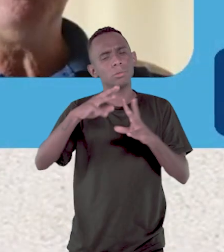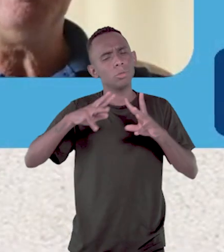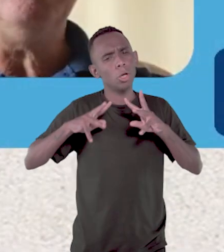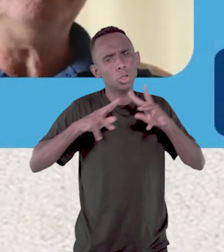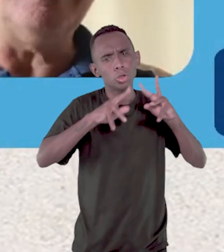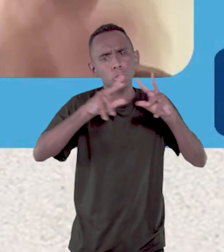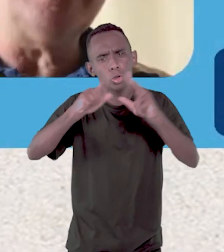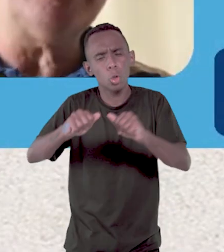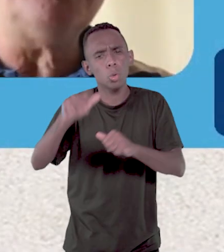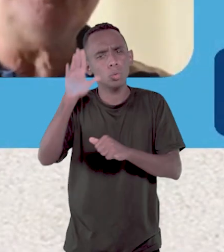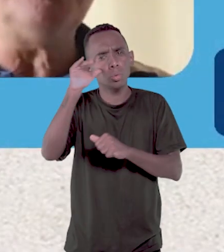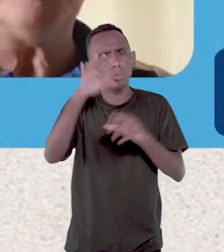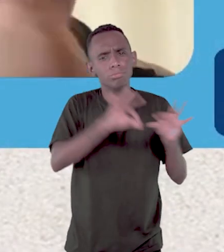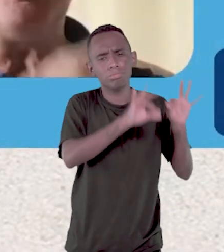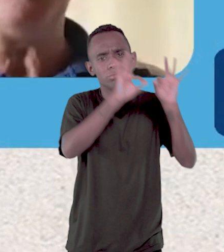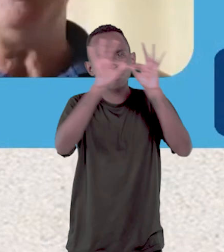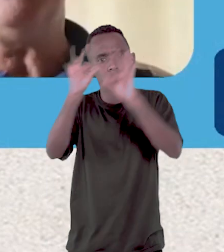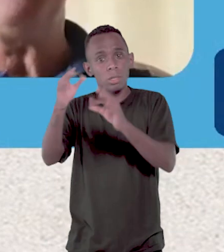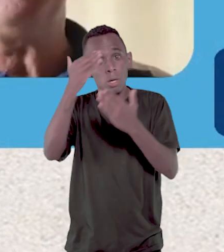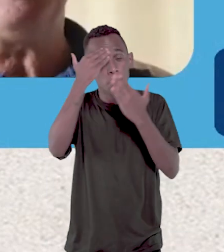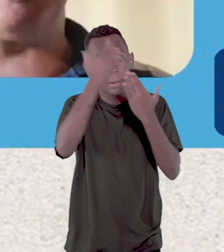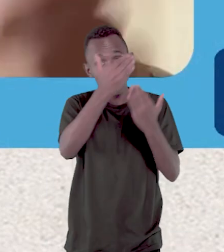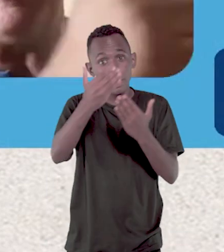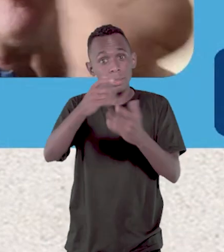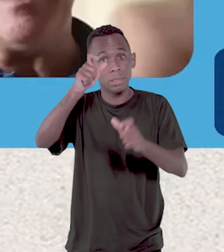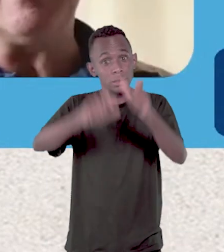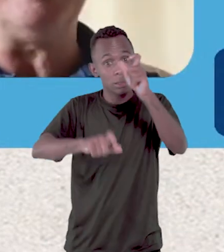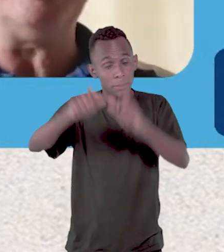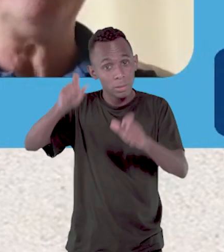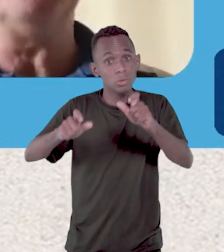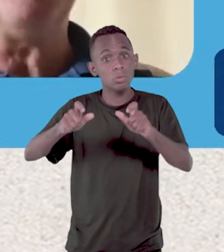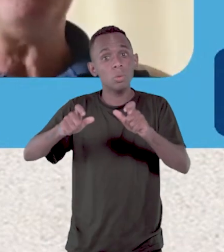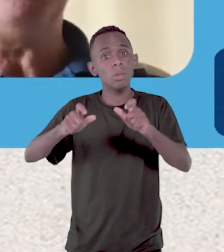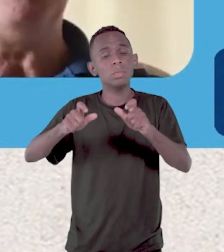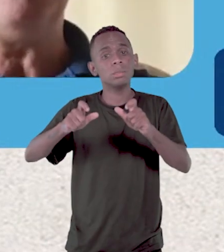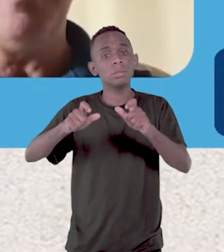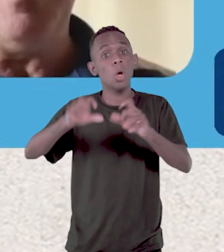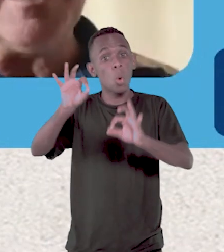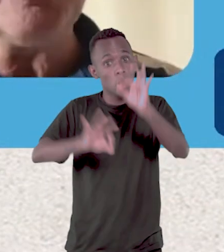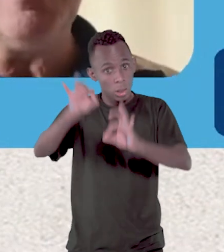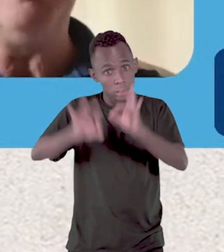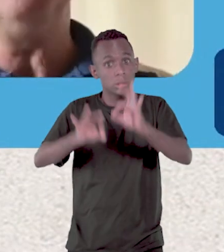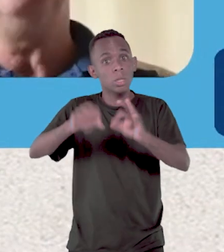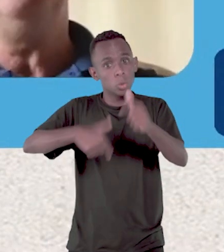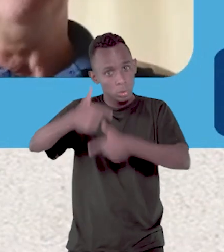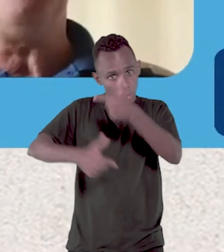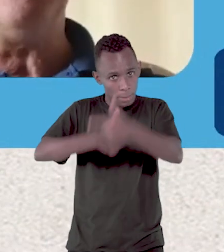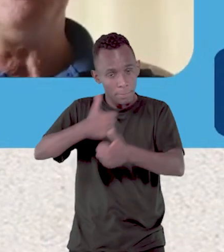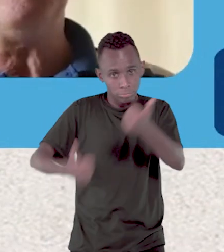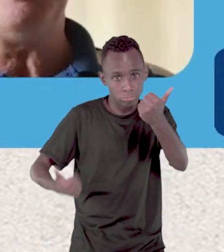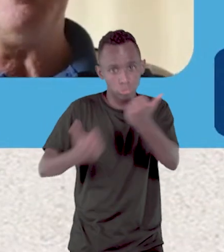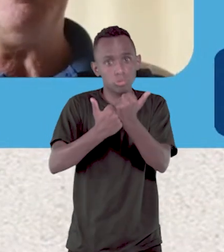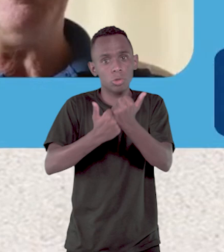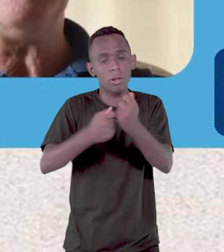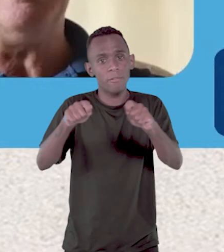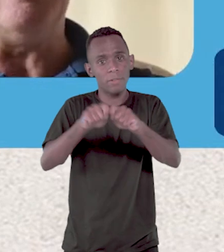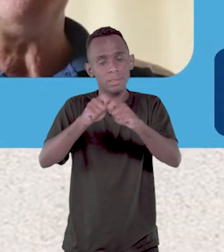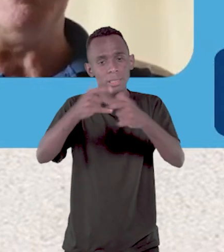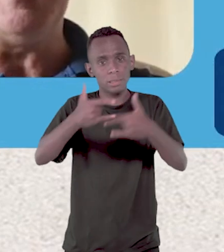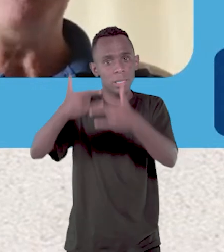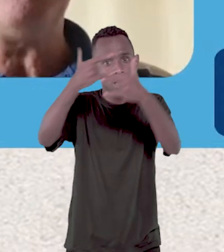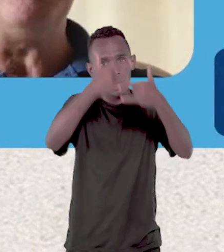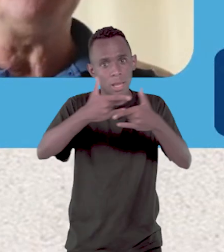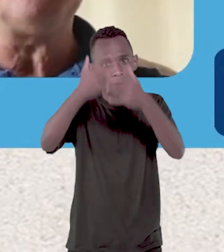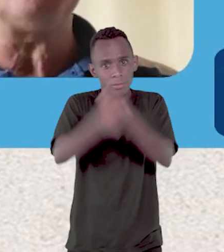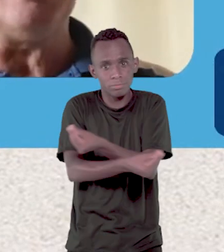todo mundo que está nos assistindo e também muito obrigado às pessoas que estão aí atrás, nos bastidores, ajudando a fazer com que essa